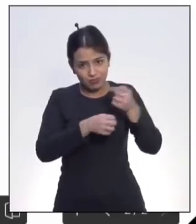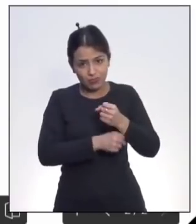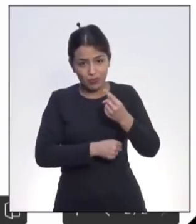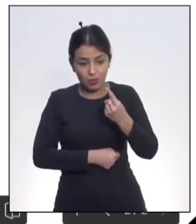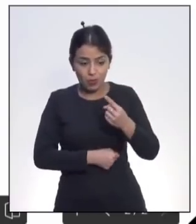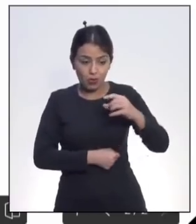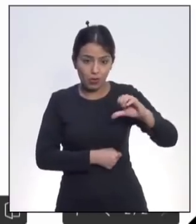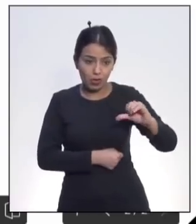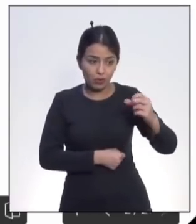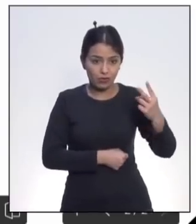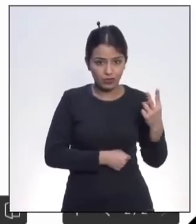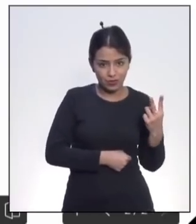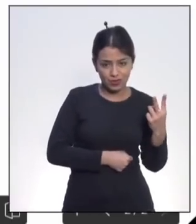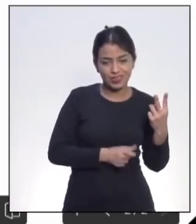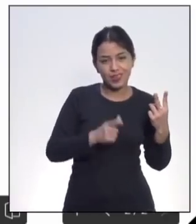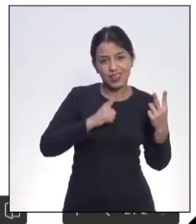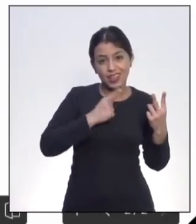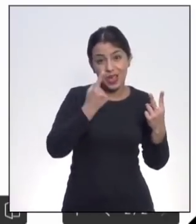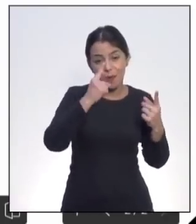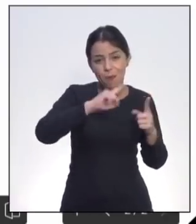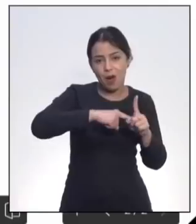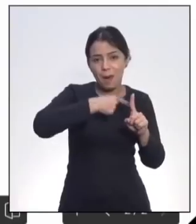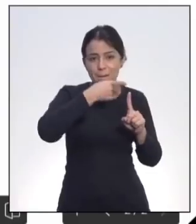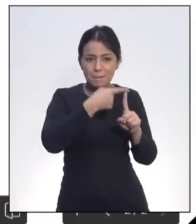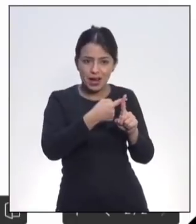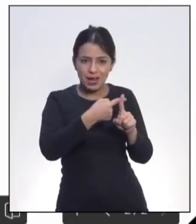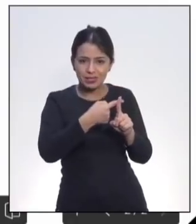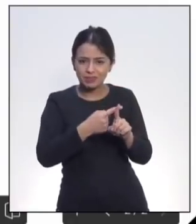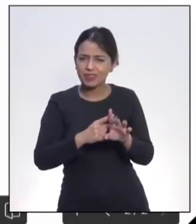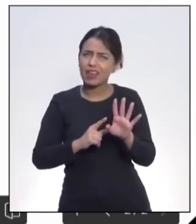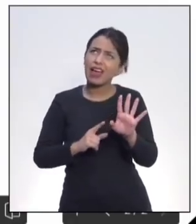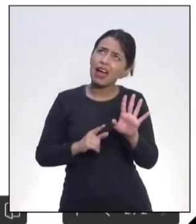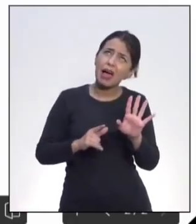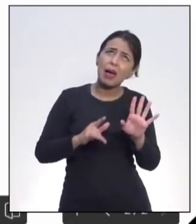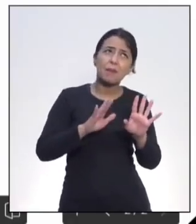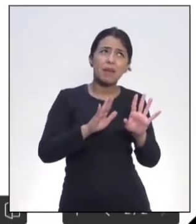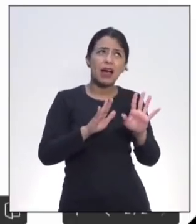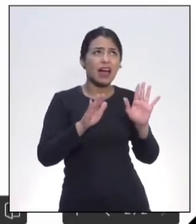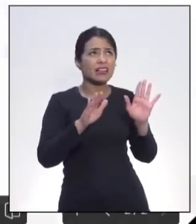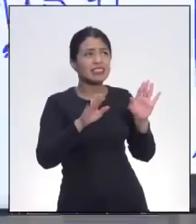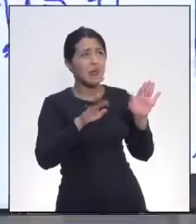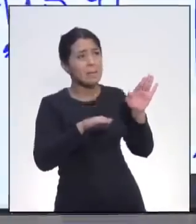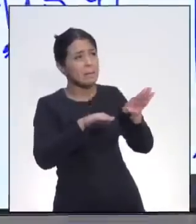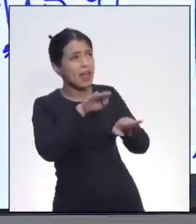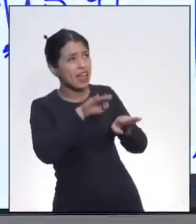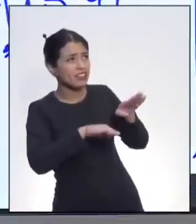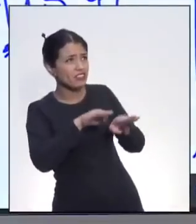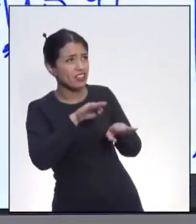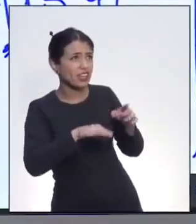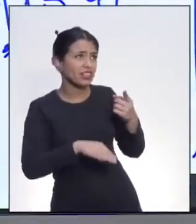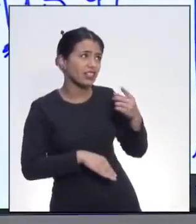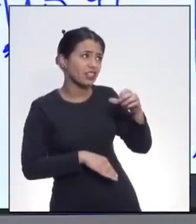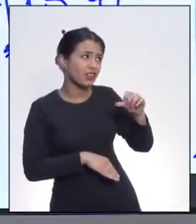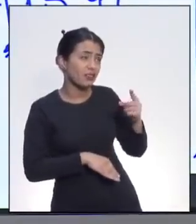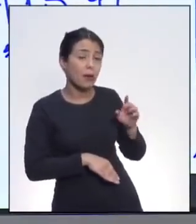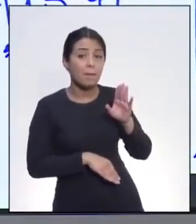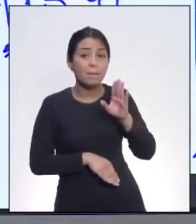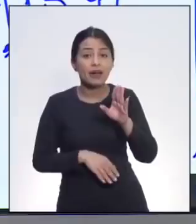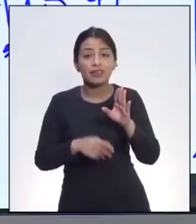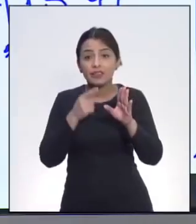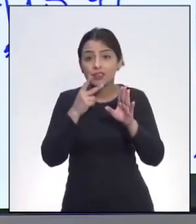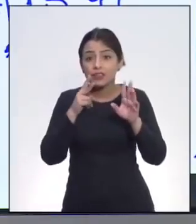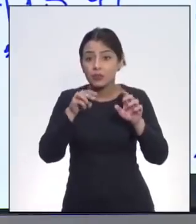192, tá? Aí você vai dizer assim, poxa, professor, mas a média era 191. Veja, nós estamos trabalhando com médias,